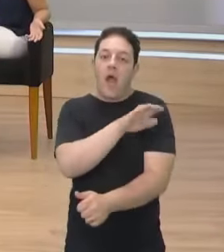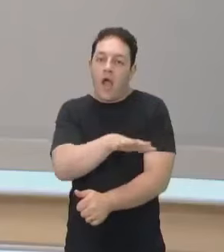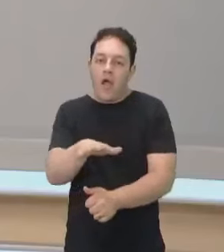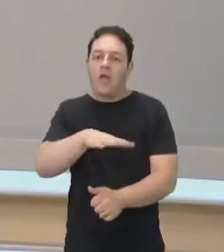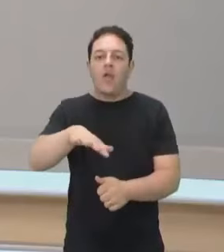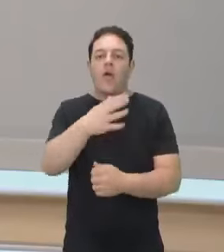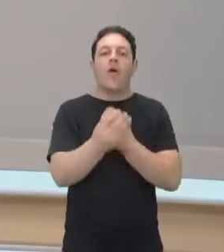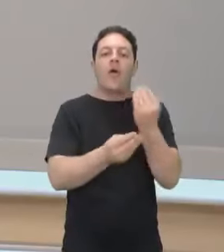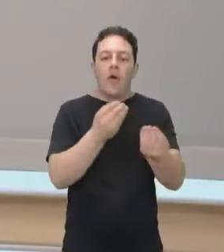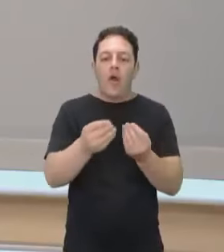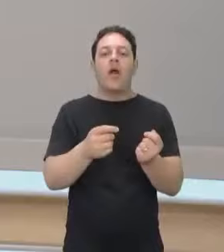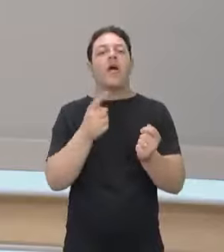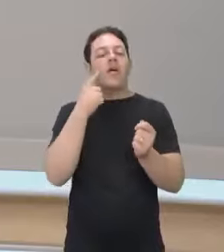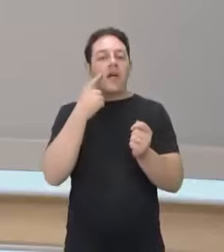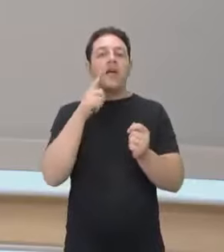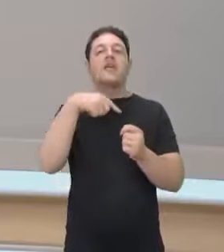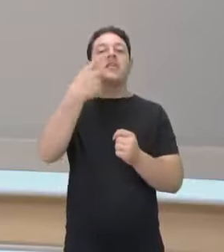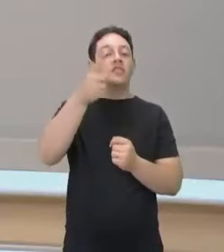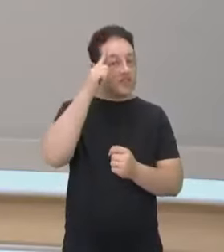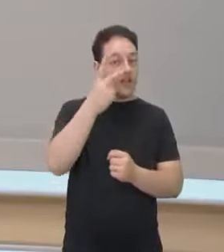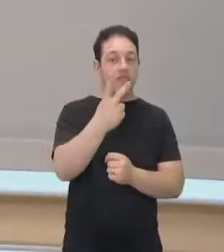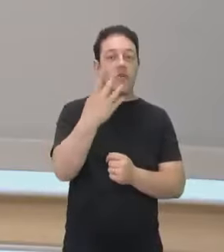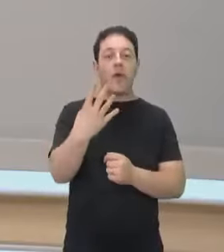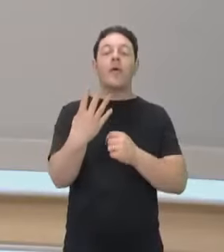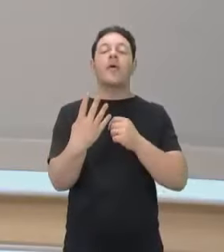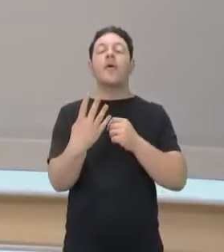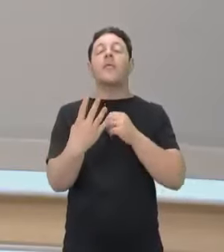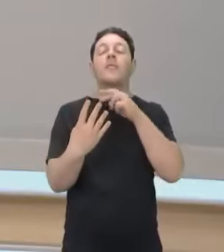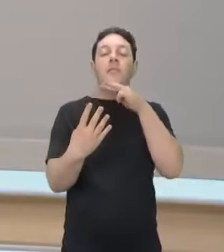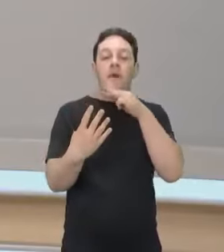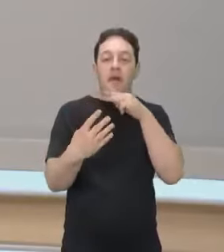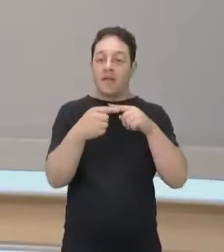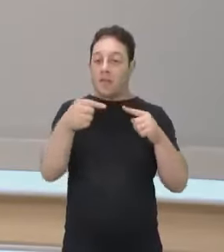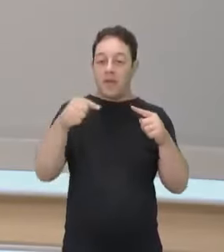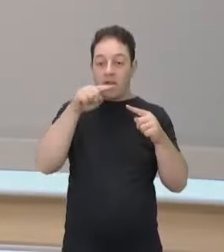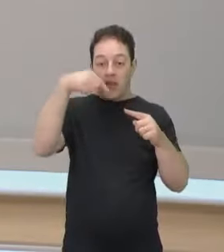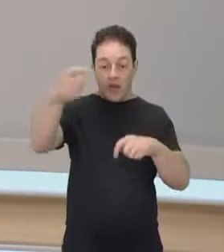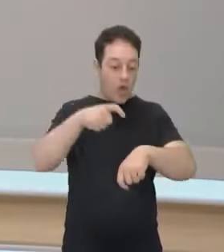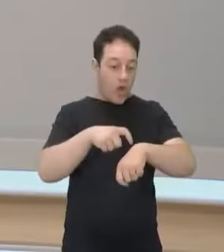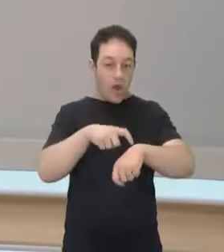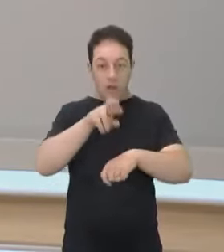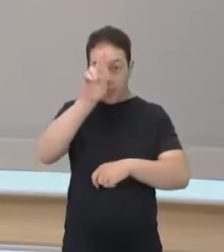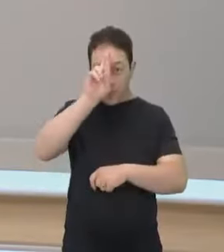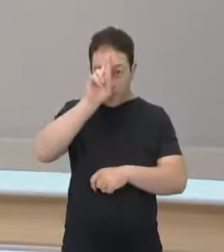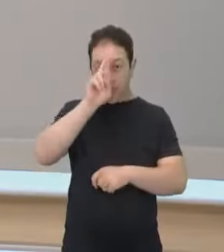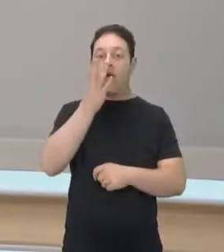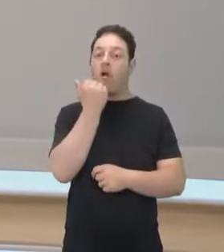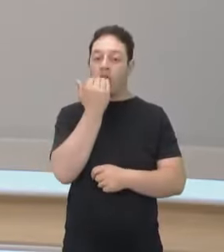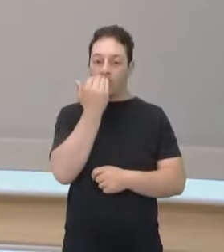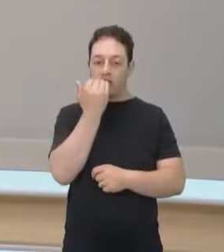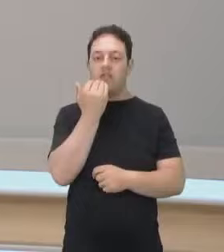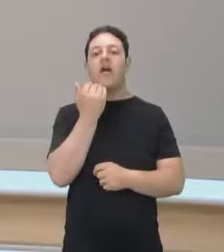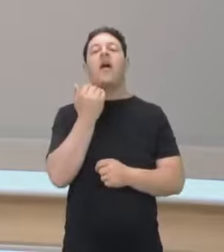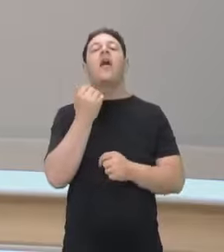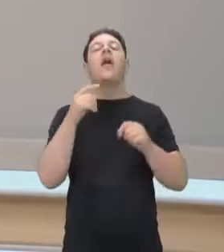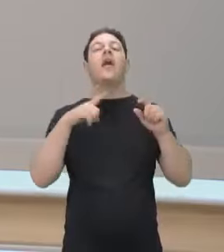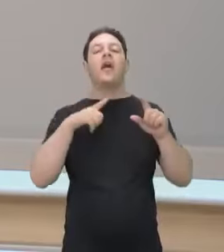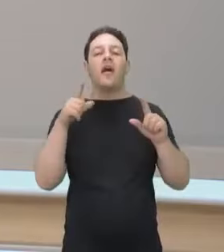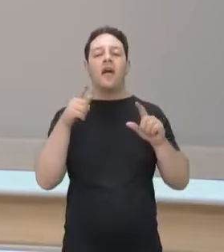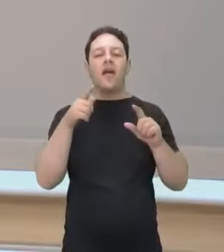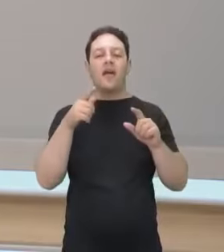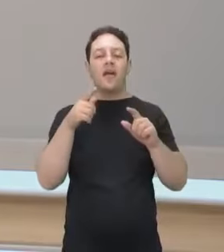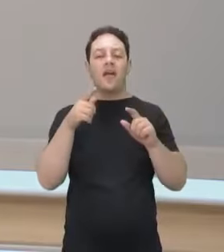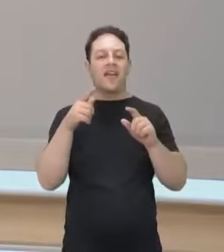dos estudantes no dia 24 de março, semana que vem, ao meio-dia, no canal,